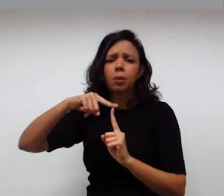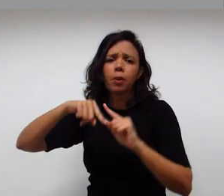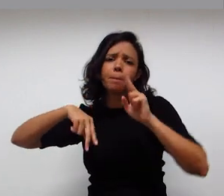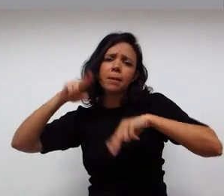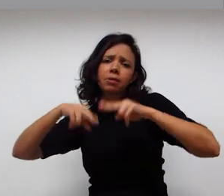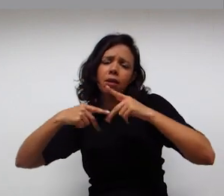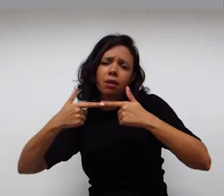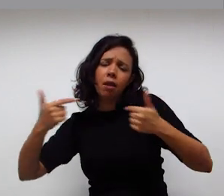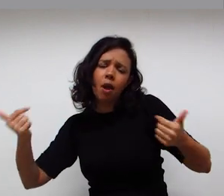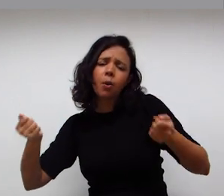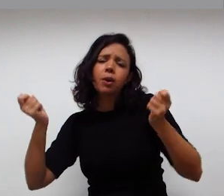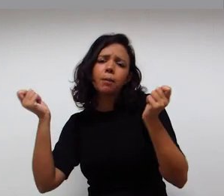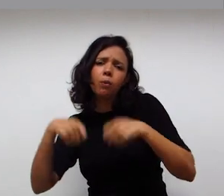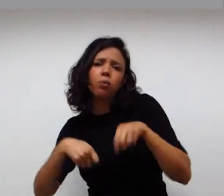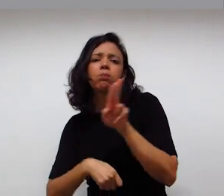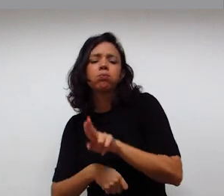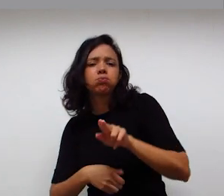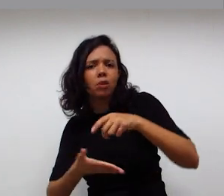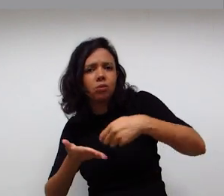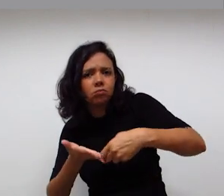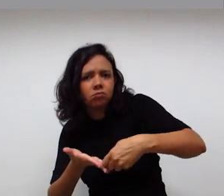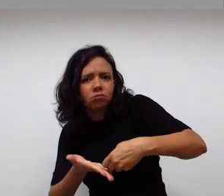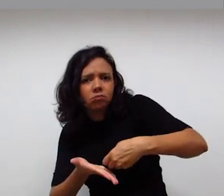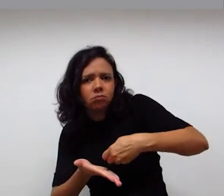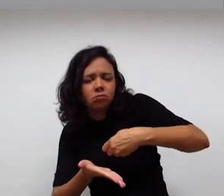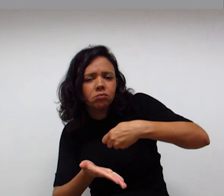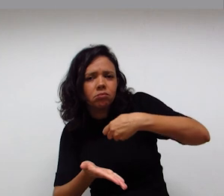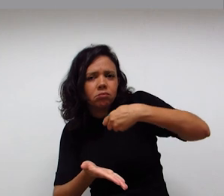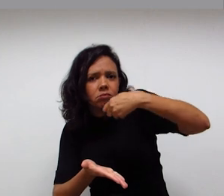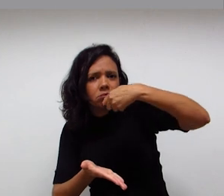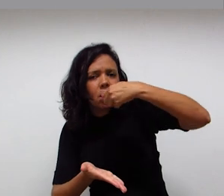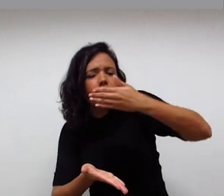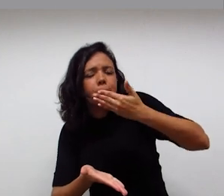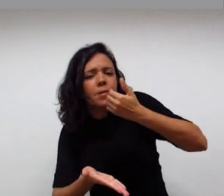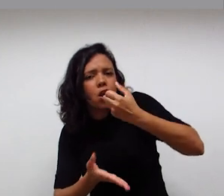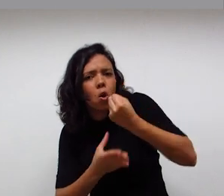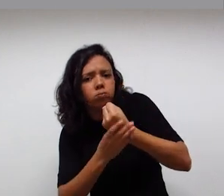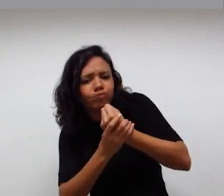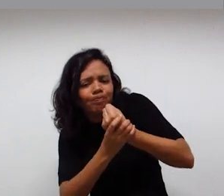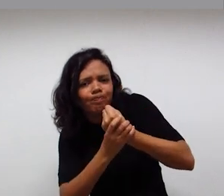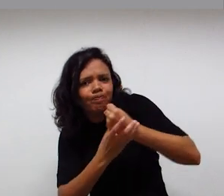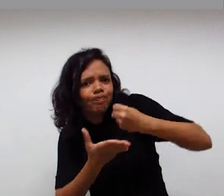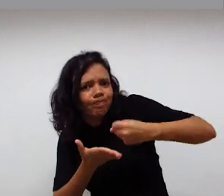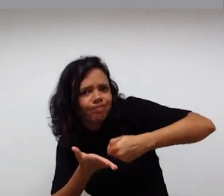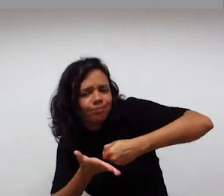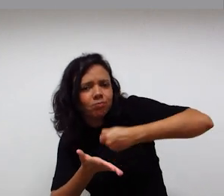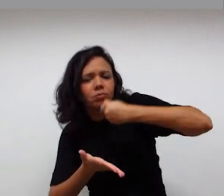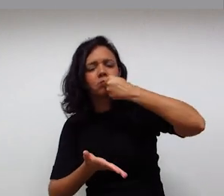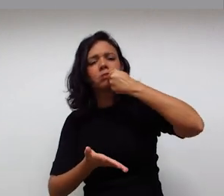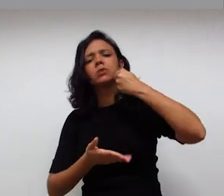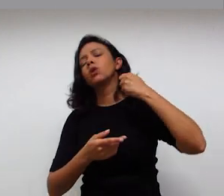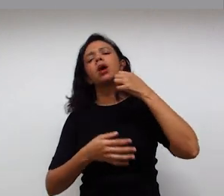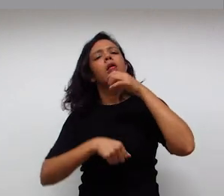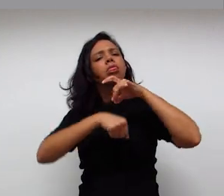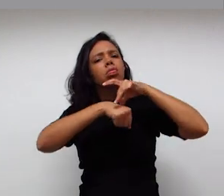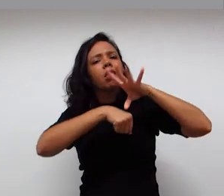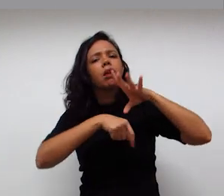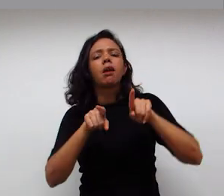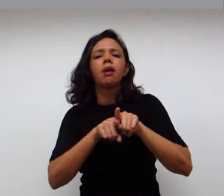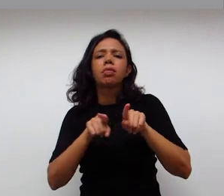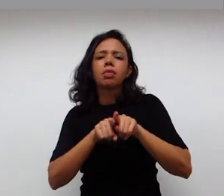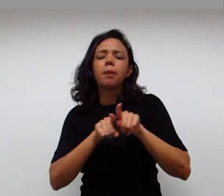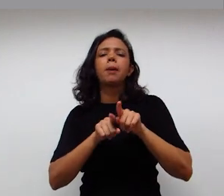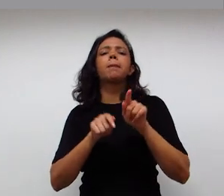vai ajudar com que ela consiga segurar melhor esse objeto. Outra dica também é, se vocês tiverem retalhos de EVA em